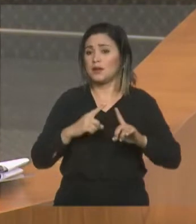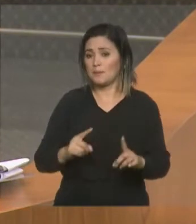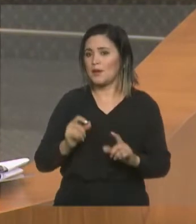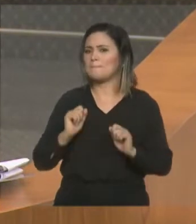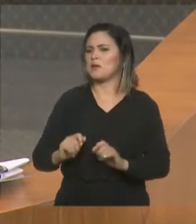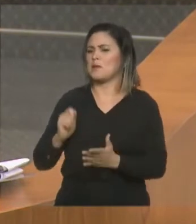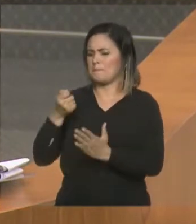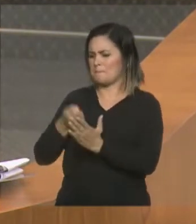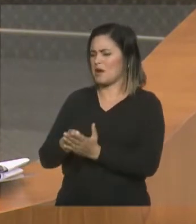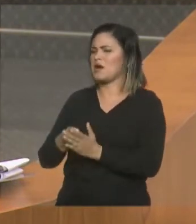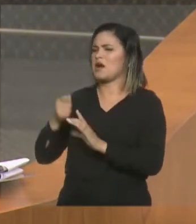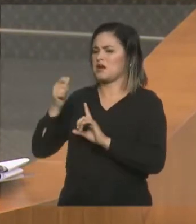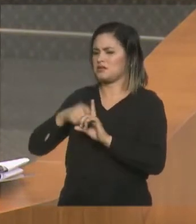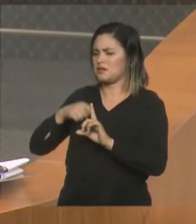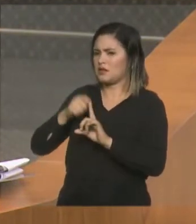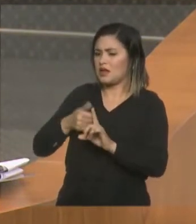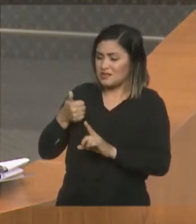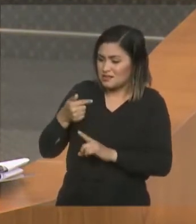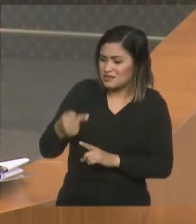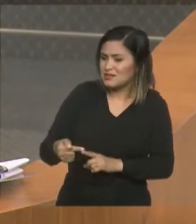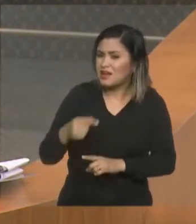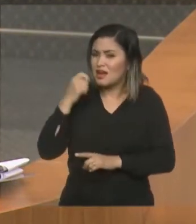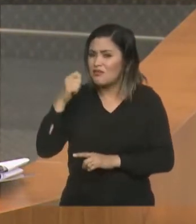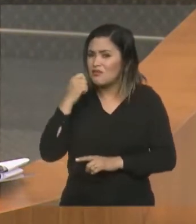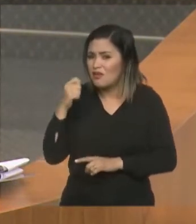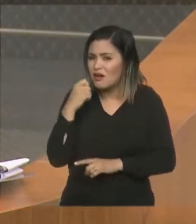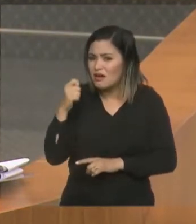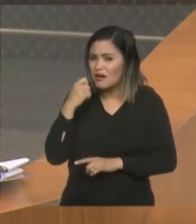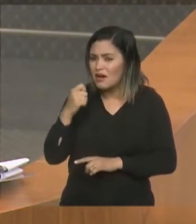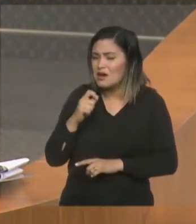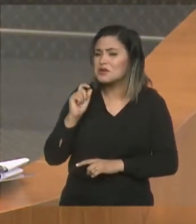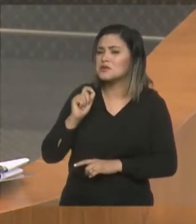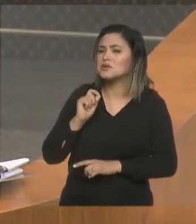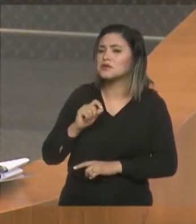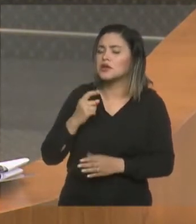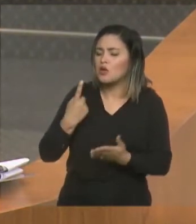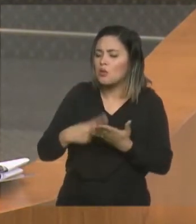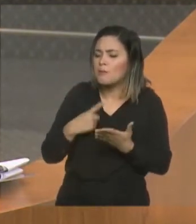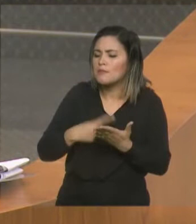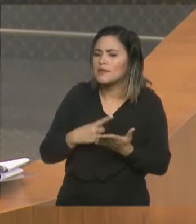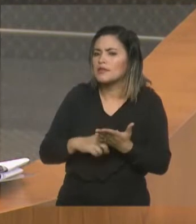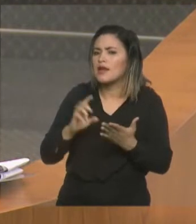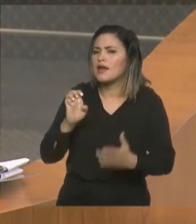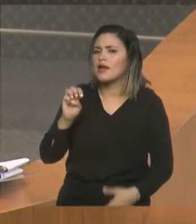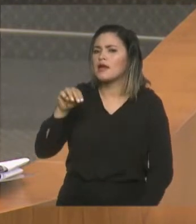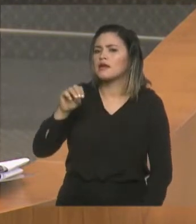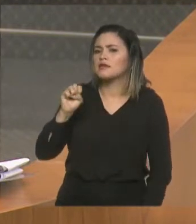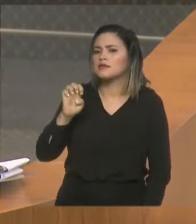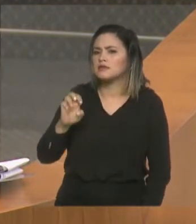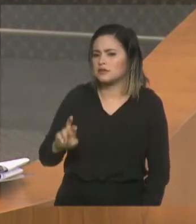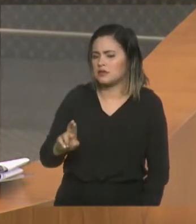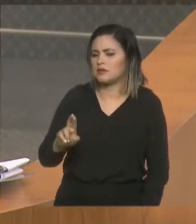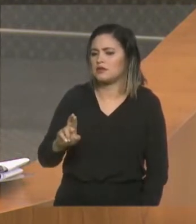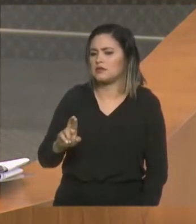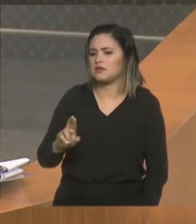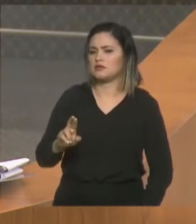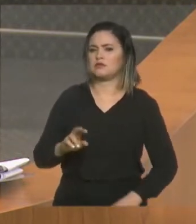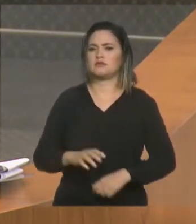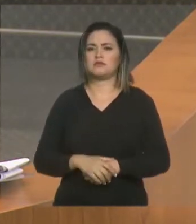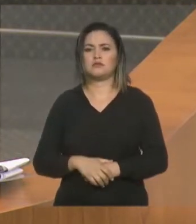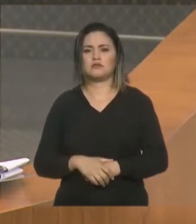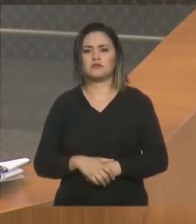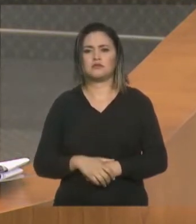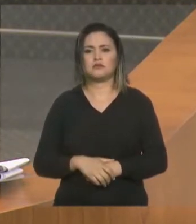MCE. E a pessoa está morrendo. A doutora Helena sabe, o senhor Zito Rolim